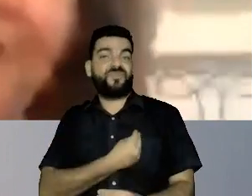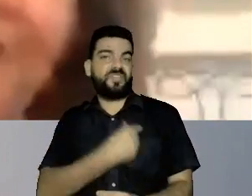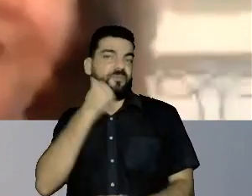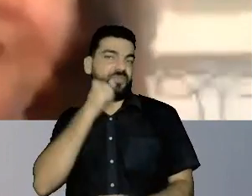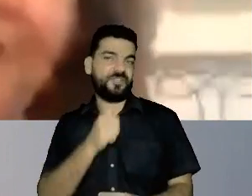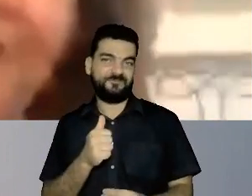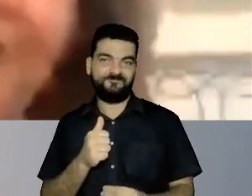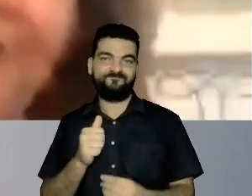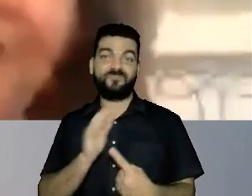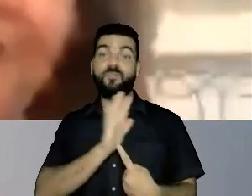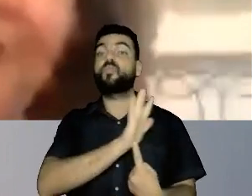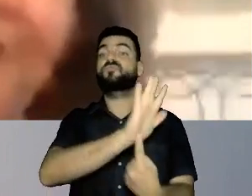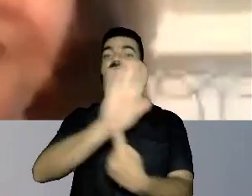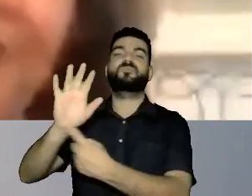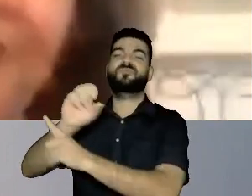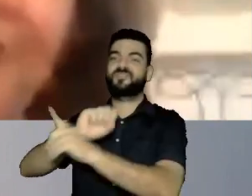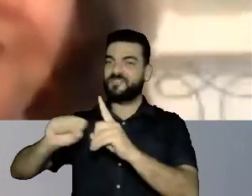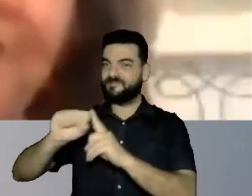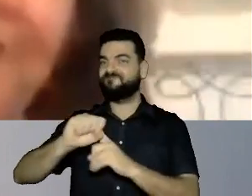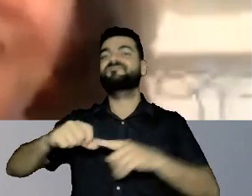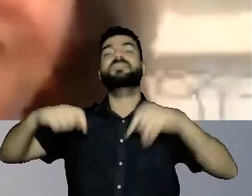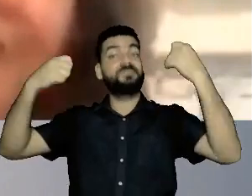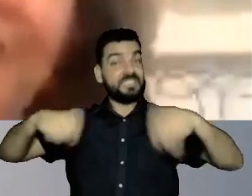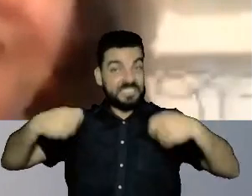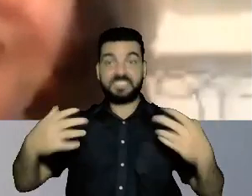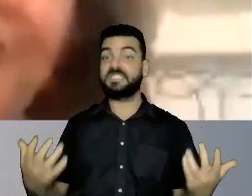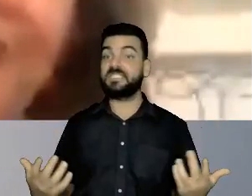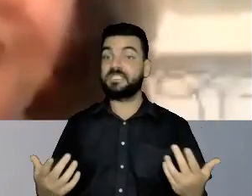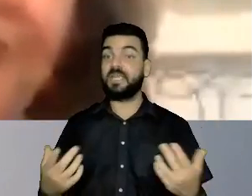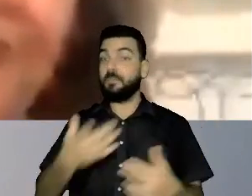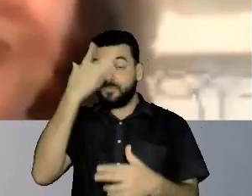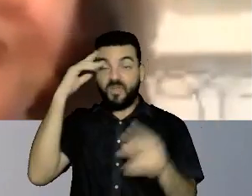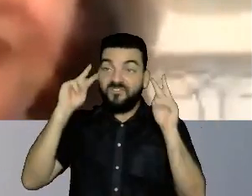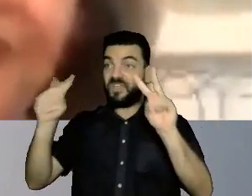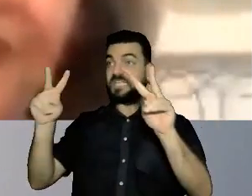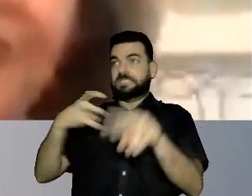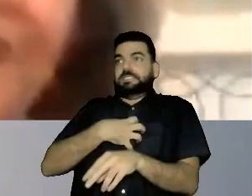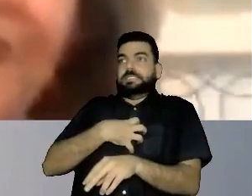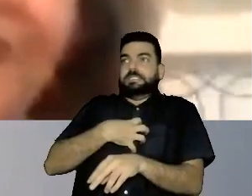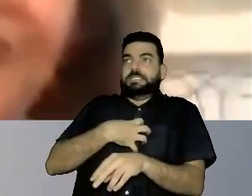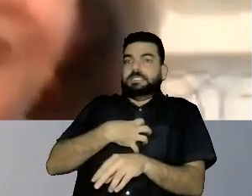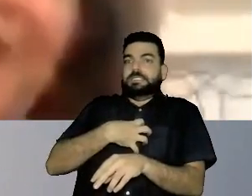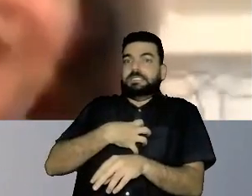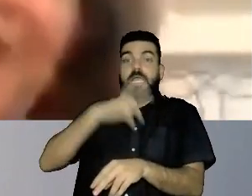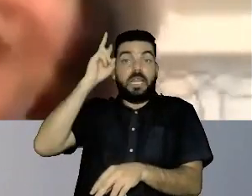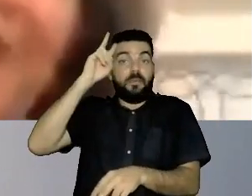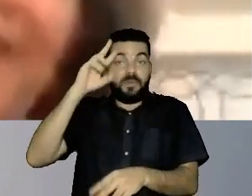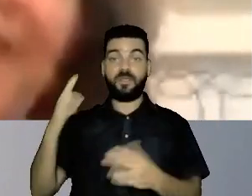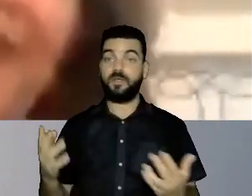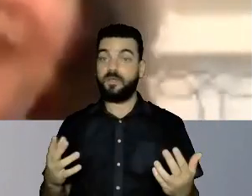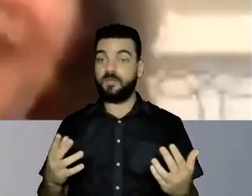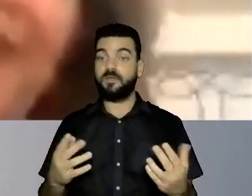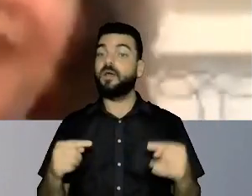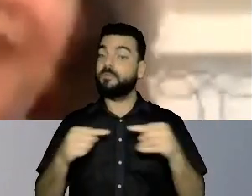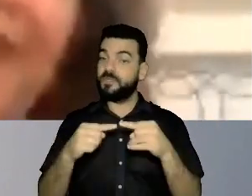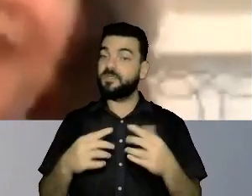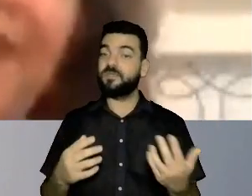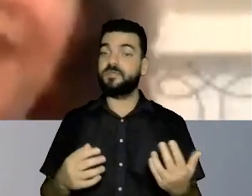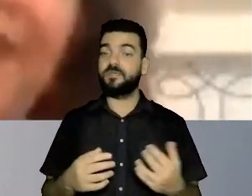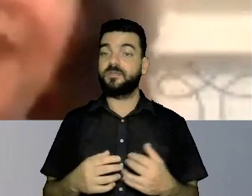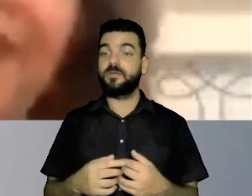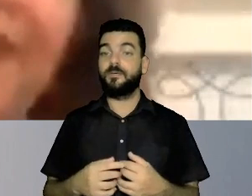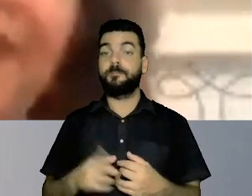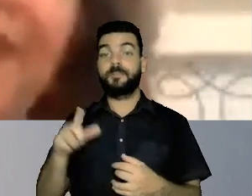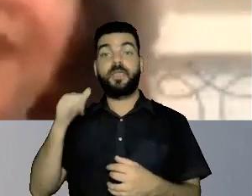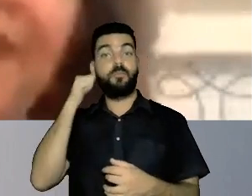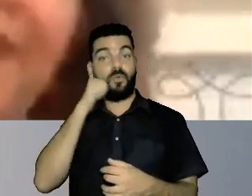importância de trazer silhuetas femininas para expor uma situação histórica é importante